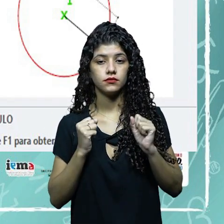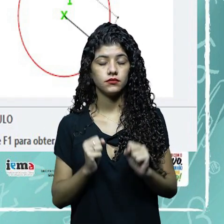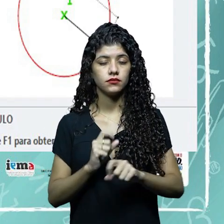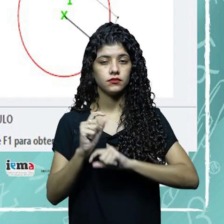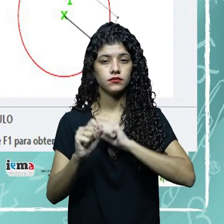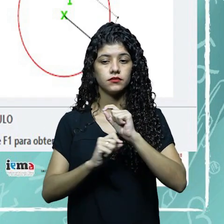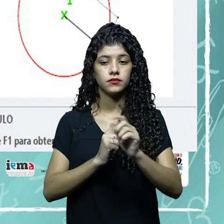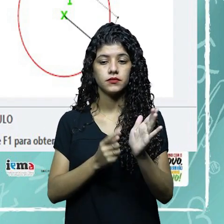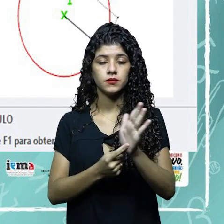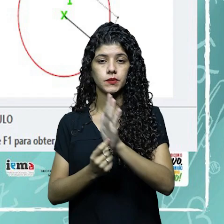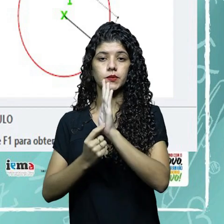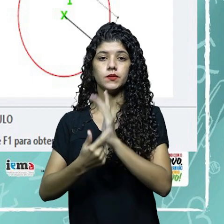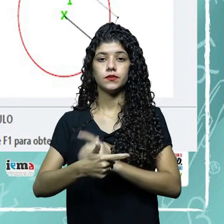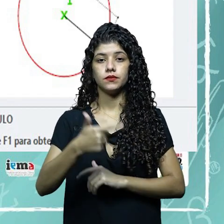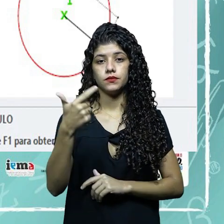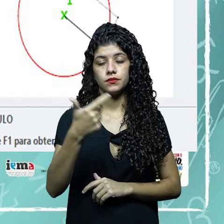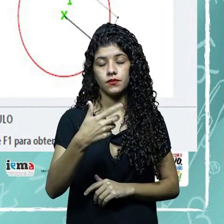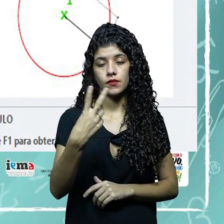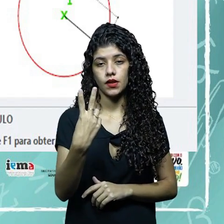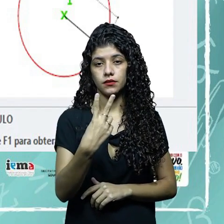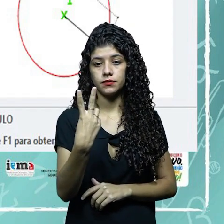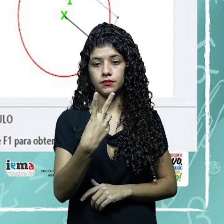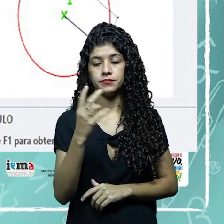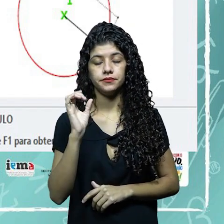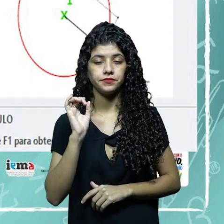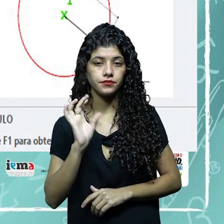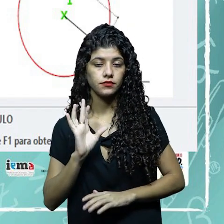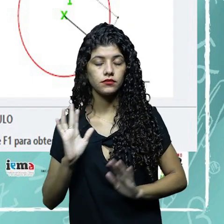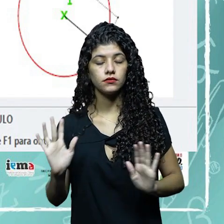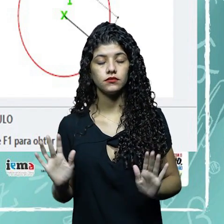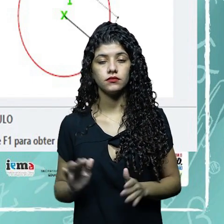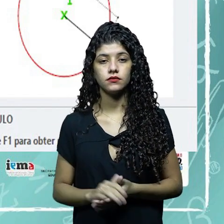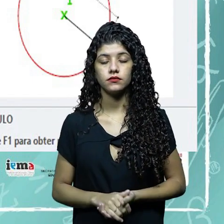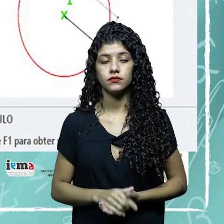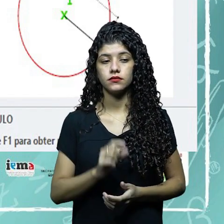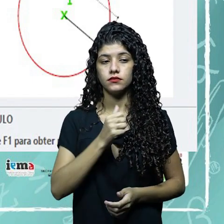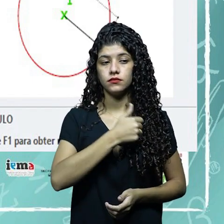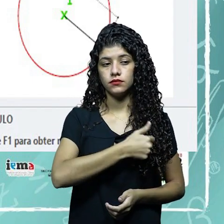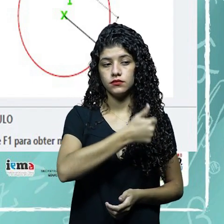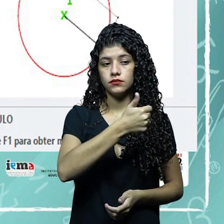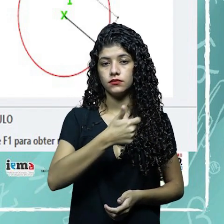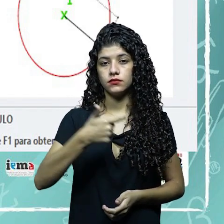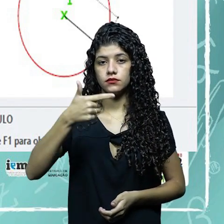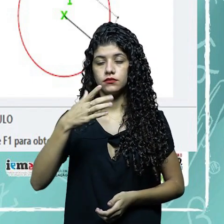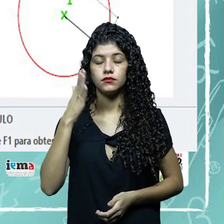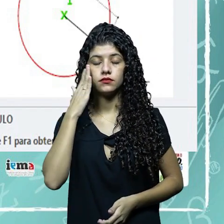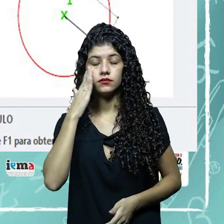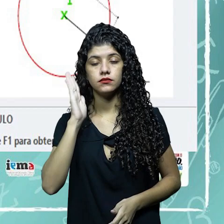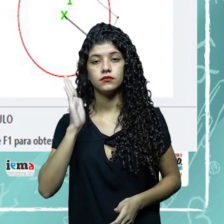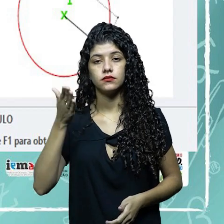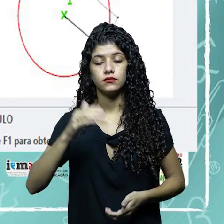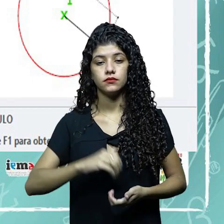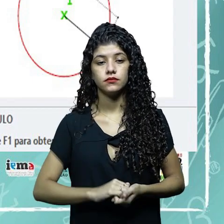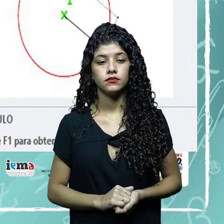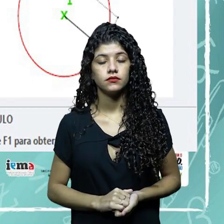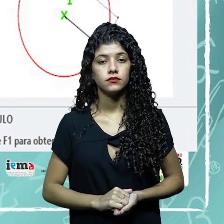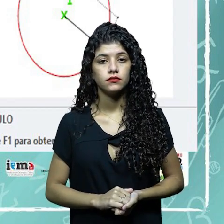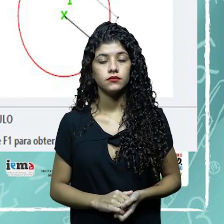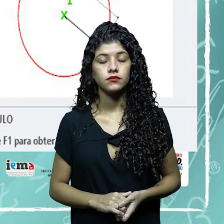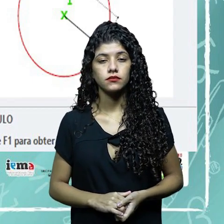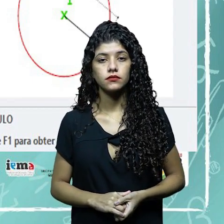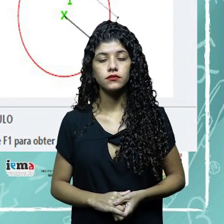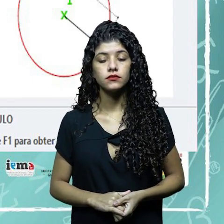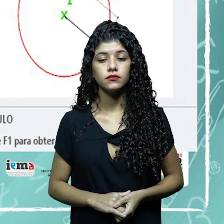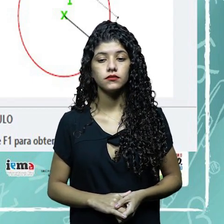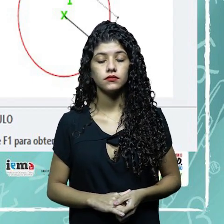eu posso especificar somente 2 pontos. Tá? Eu clico no primeiro ponto, clico no segundo, ele entendeu. Tá? Quando eu acionei